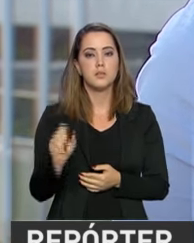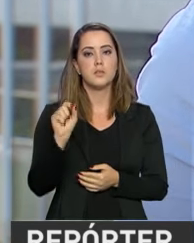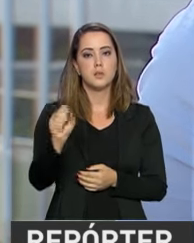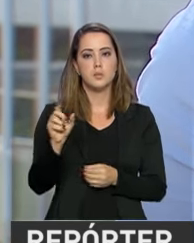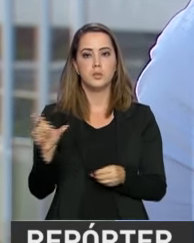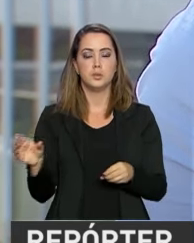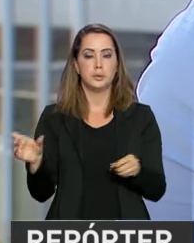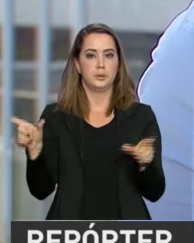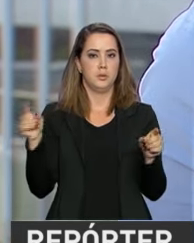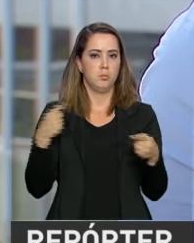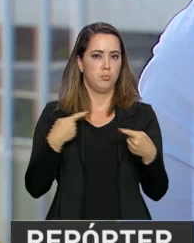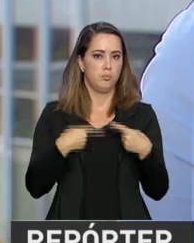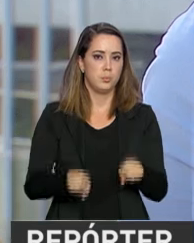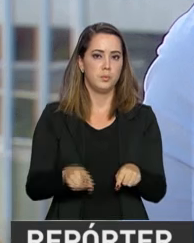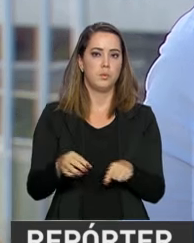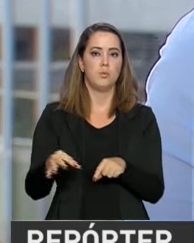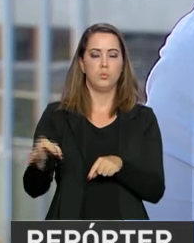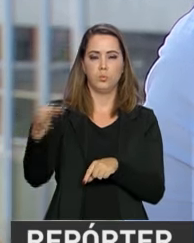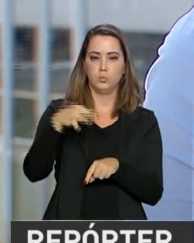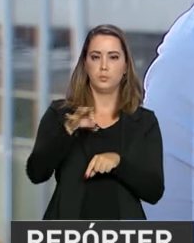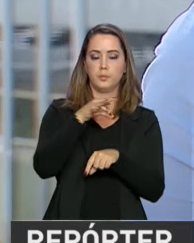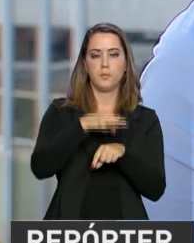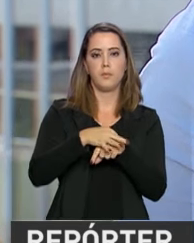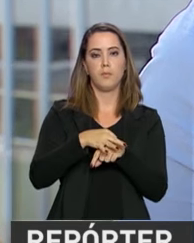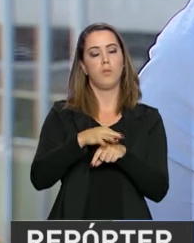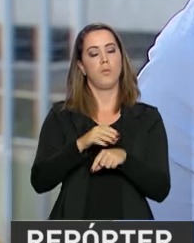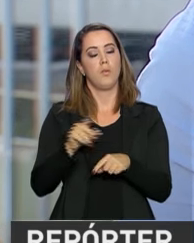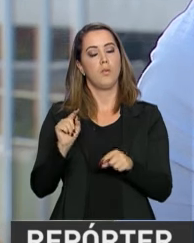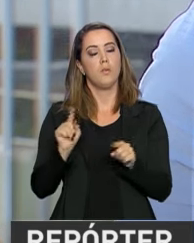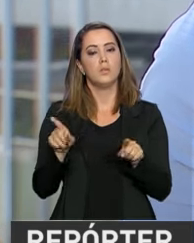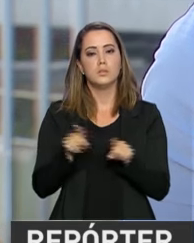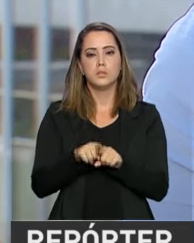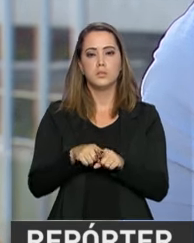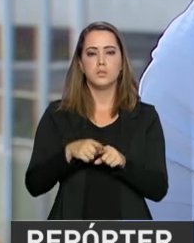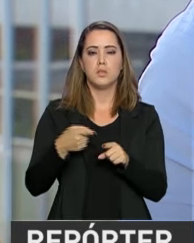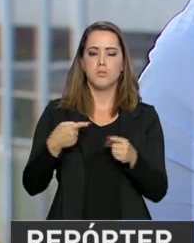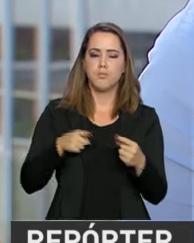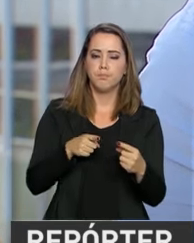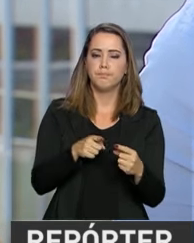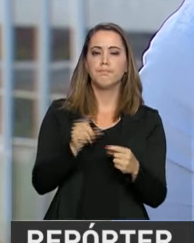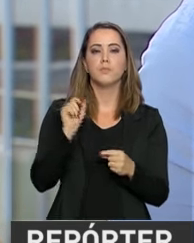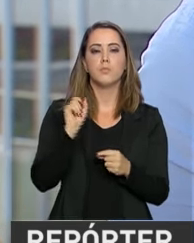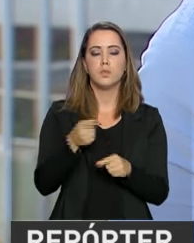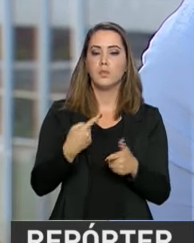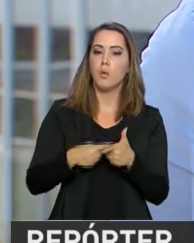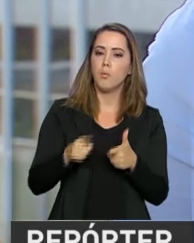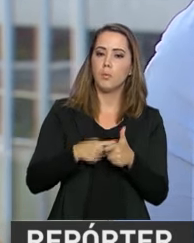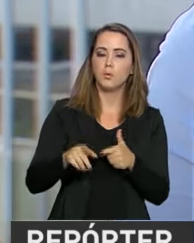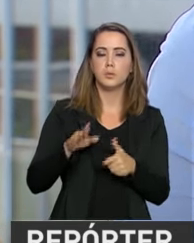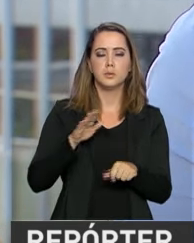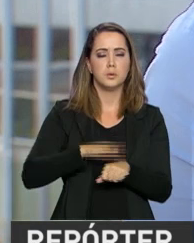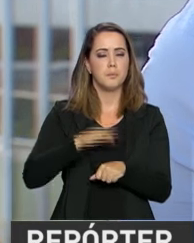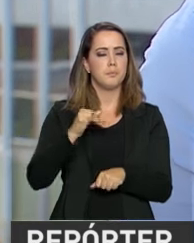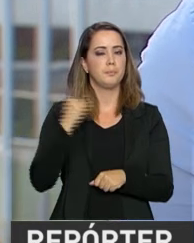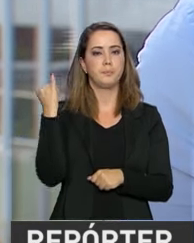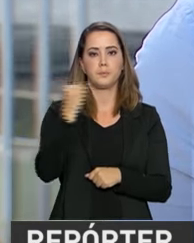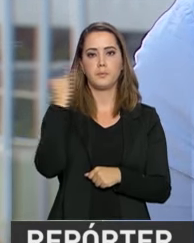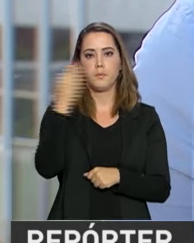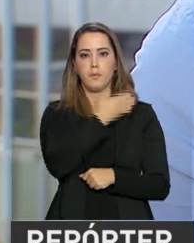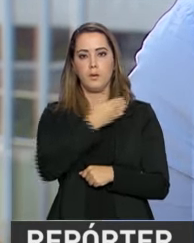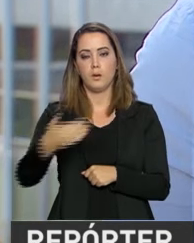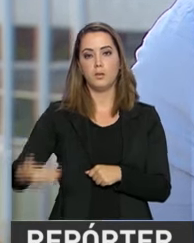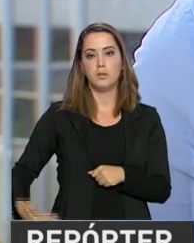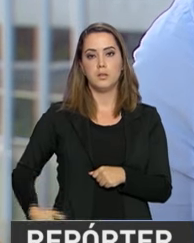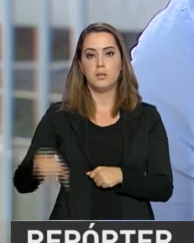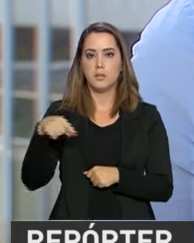mosquito Aeds Egipt. Esse valor é para enfrentar um problema que é prioridade para o governo. Nesta semana, o Ministério